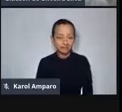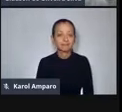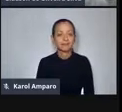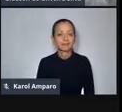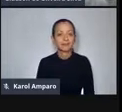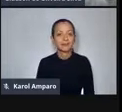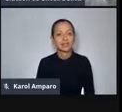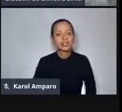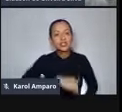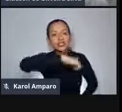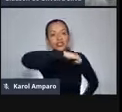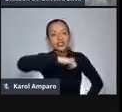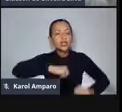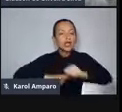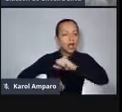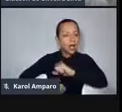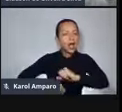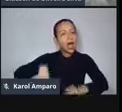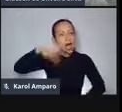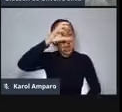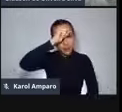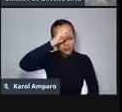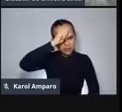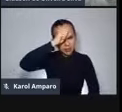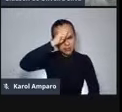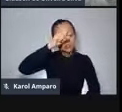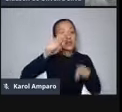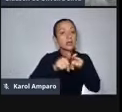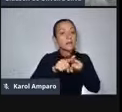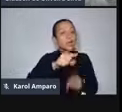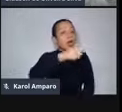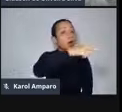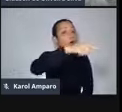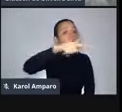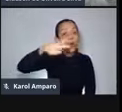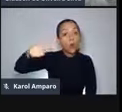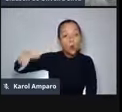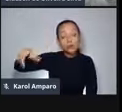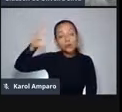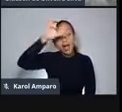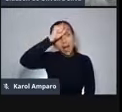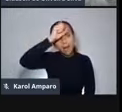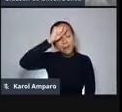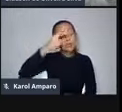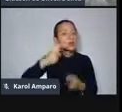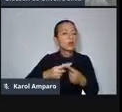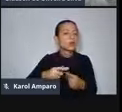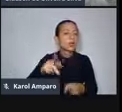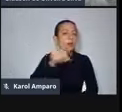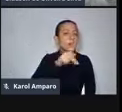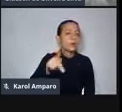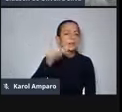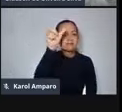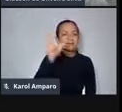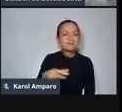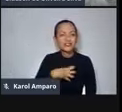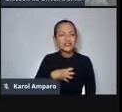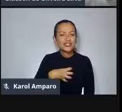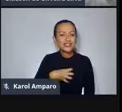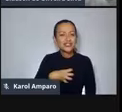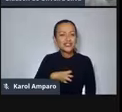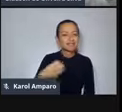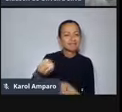ele ensinou outras dentro das suas possibilidades, da sua forma de ser, da sua intelectualidade, né? Do